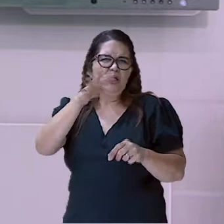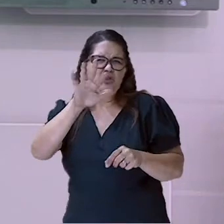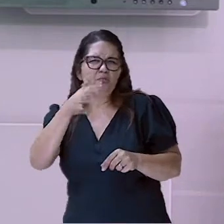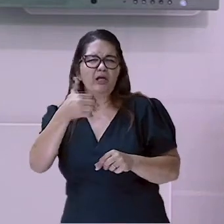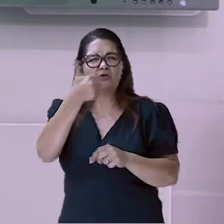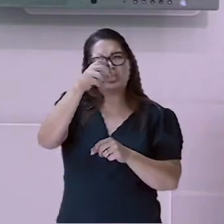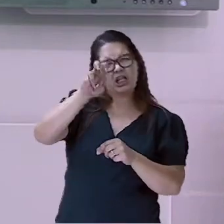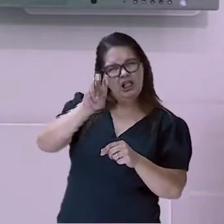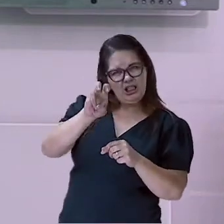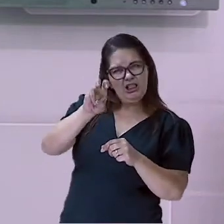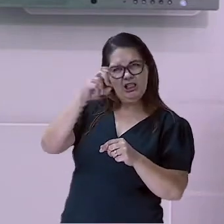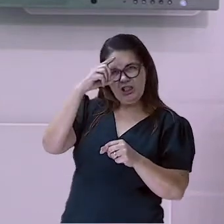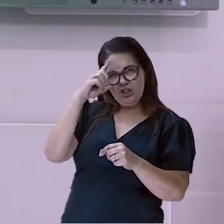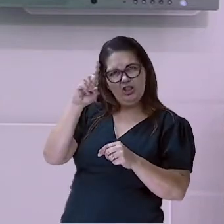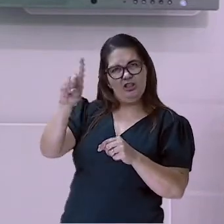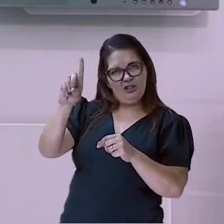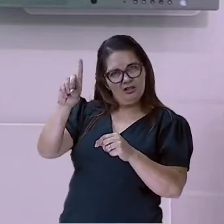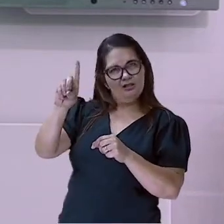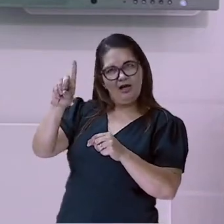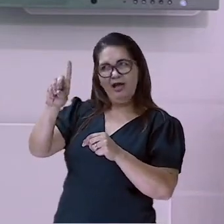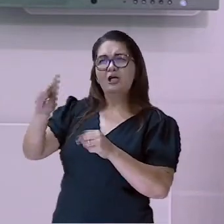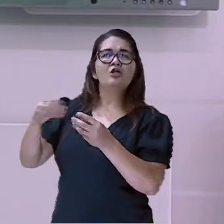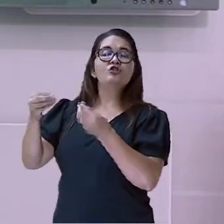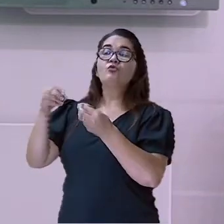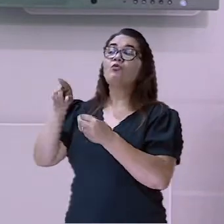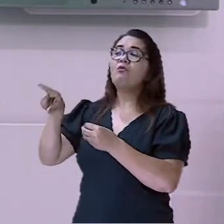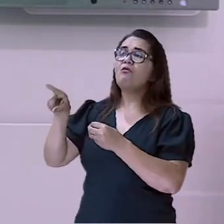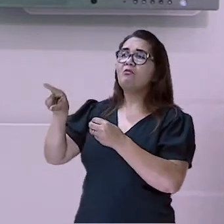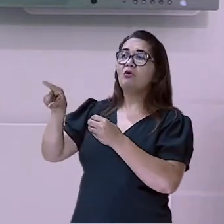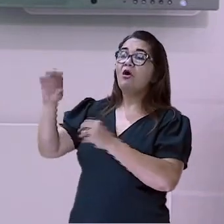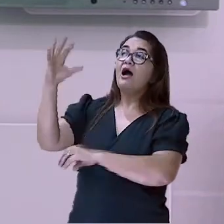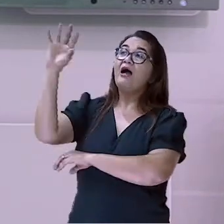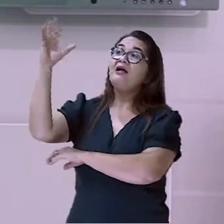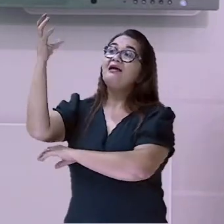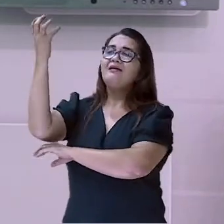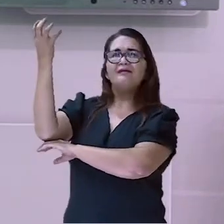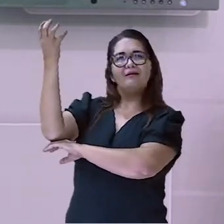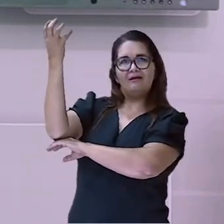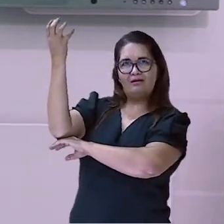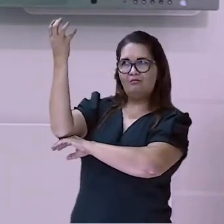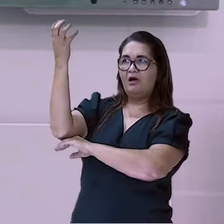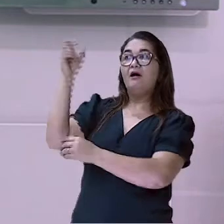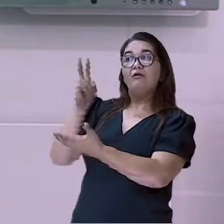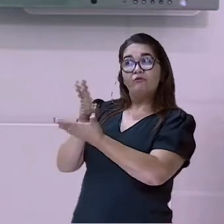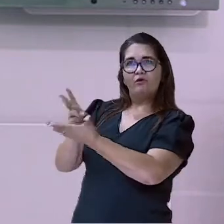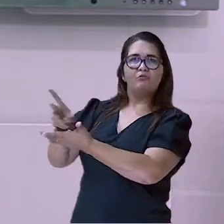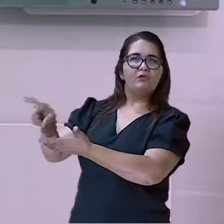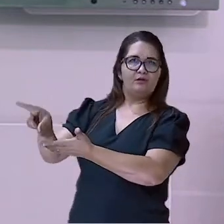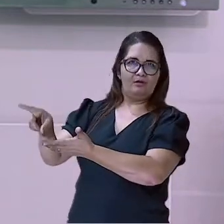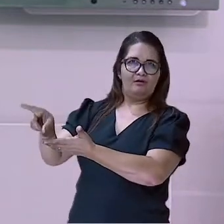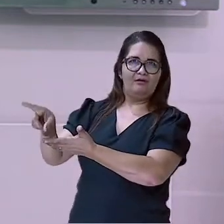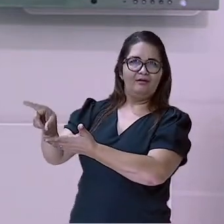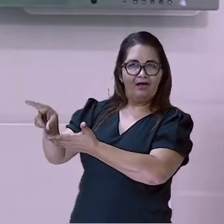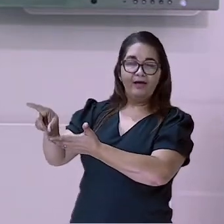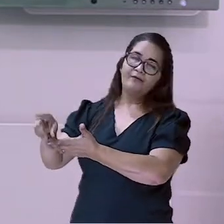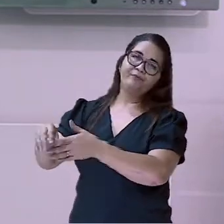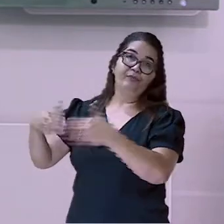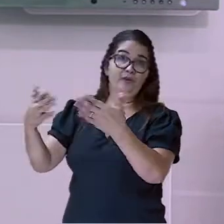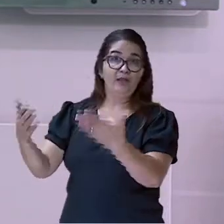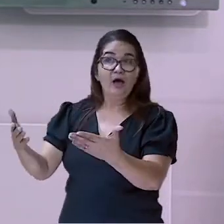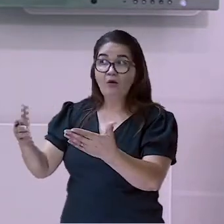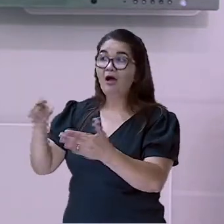a maior parte de todo o tempo daquela região. Então o clima se comporta daquela forma. Tem